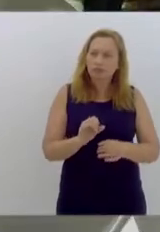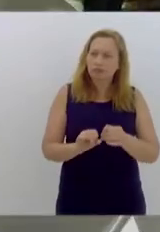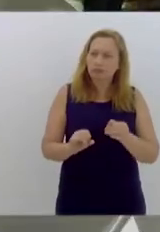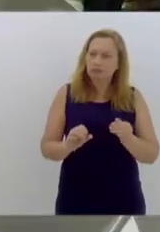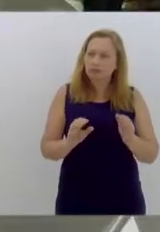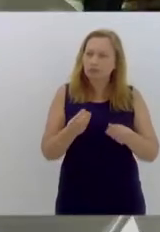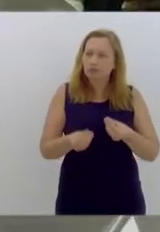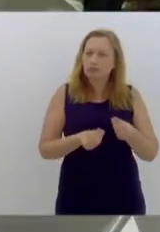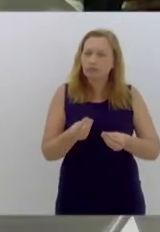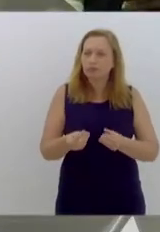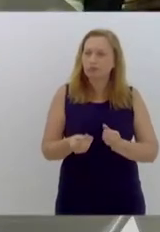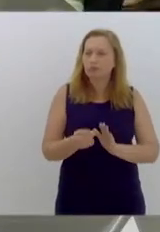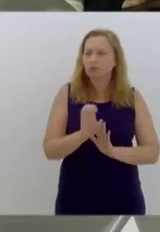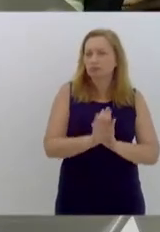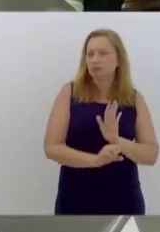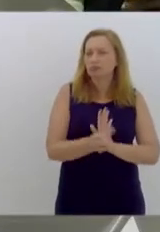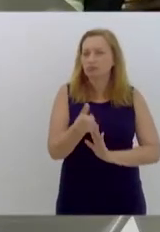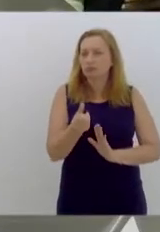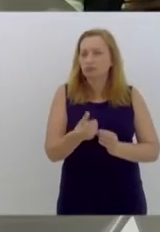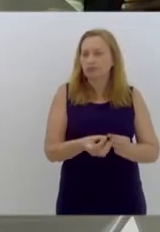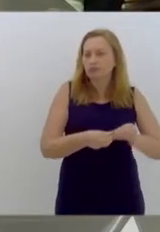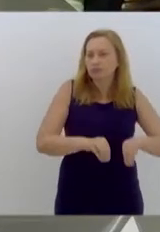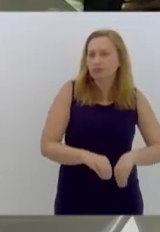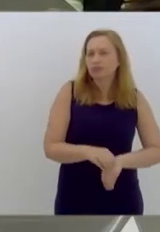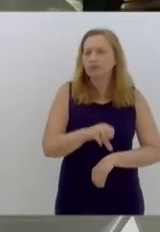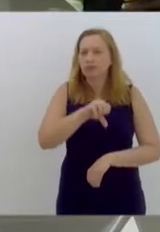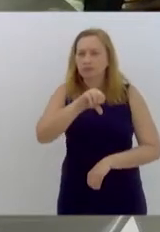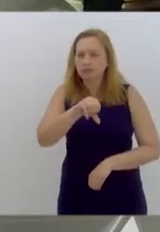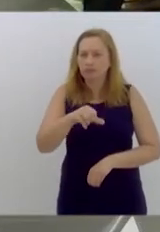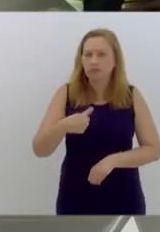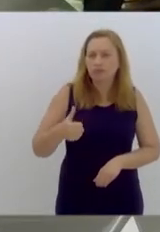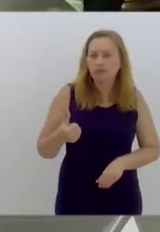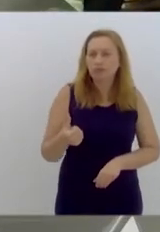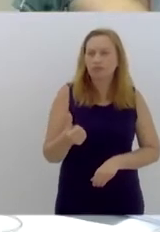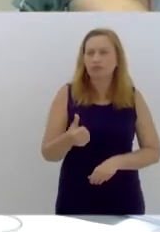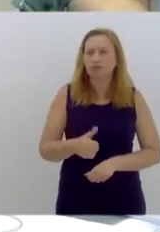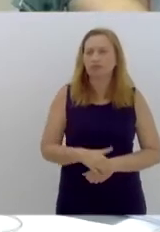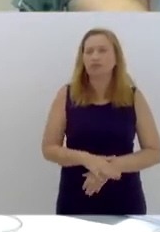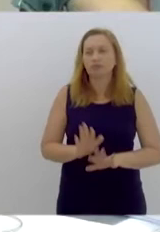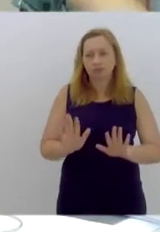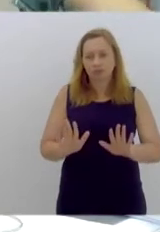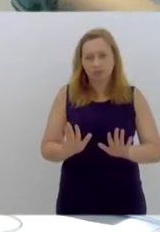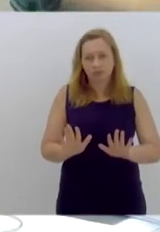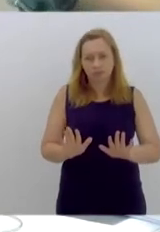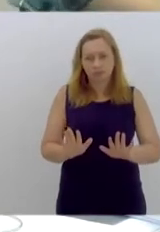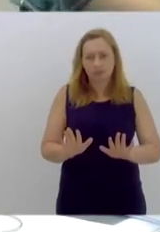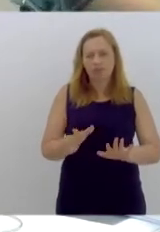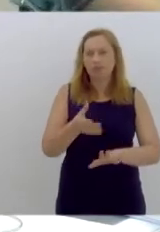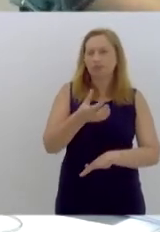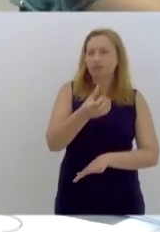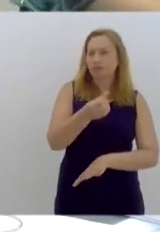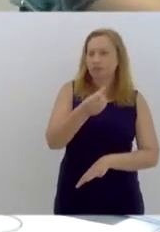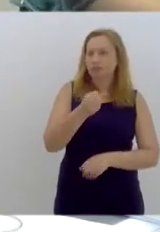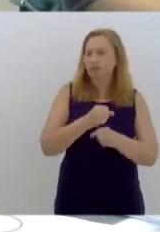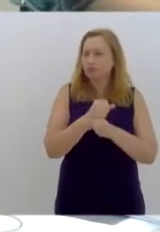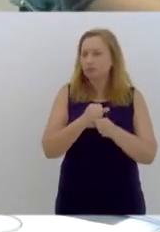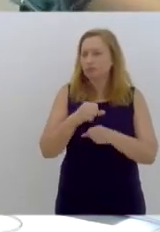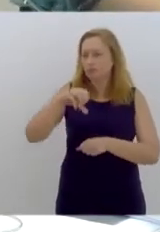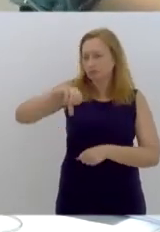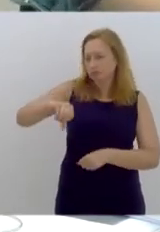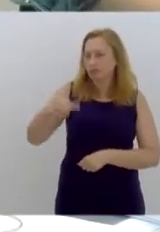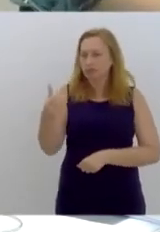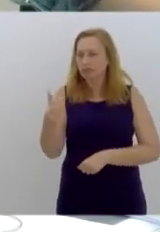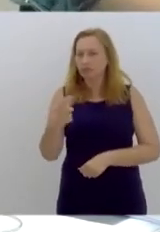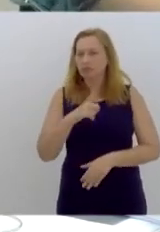como está na emenda 6... prejudica os 90. Meu querido, municípios. Olha só. Quando em 96 houve a